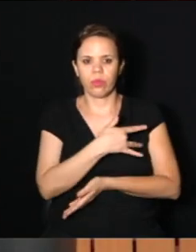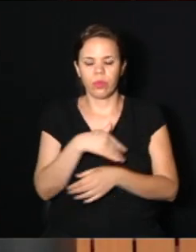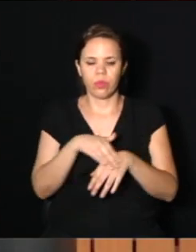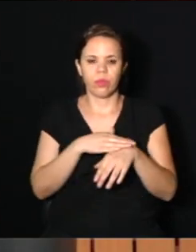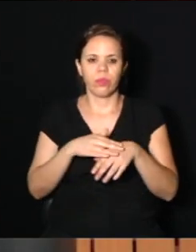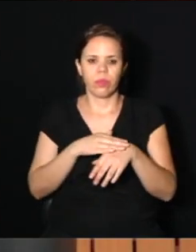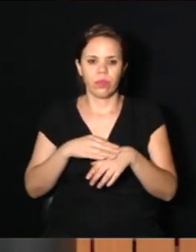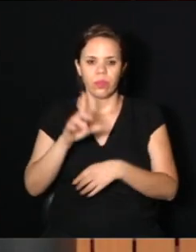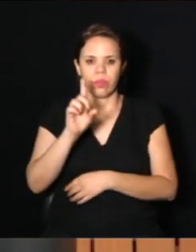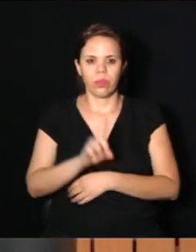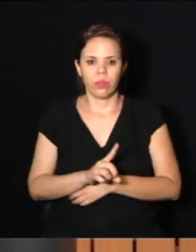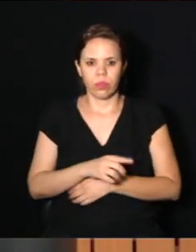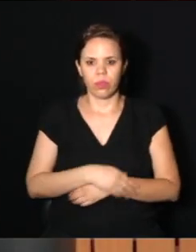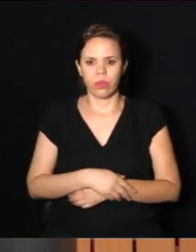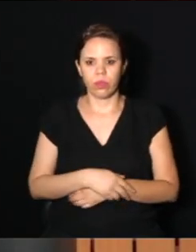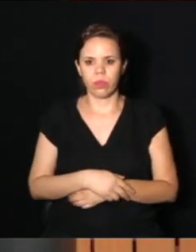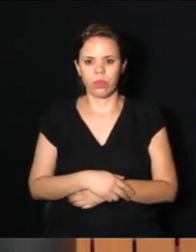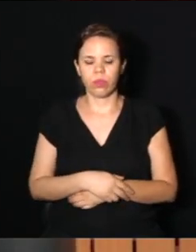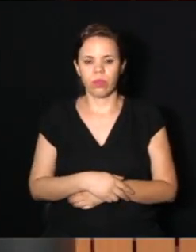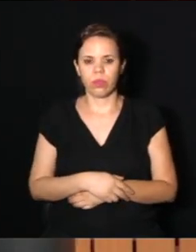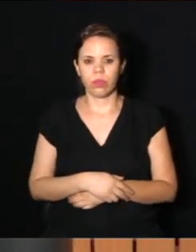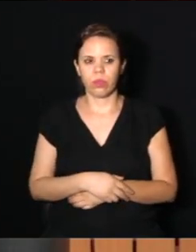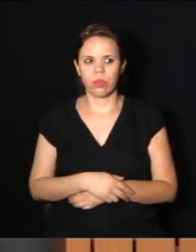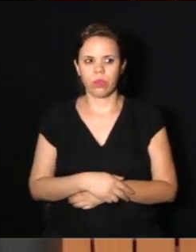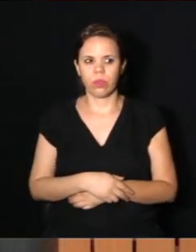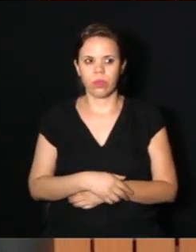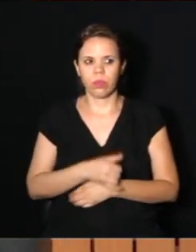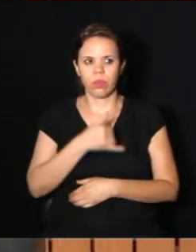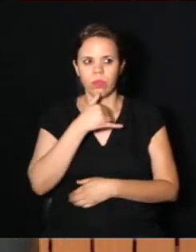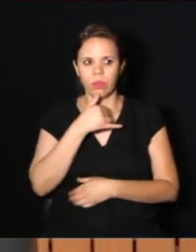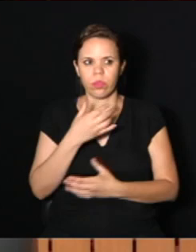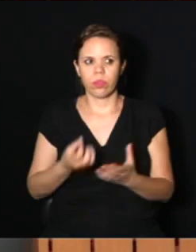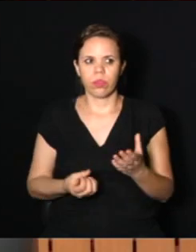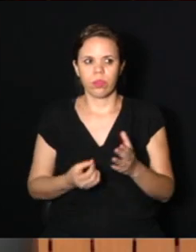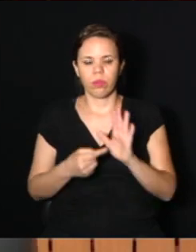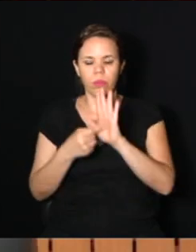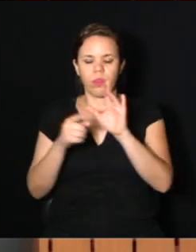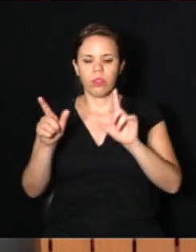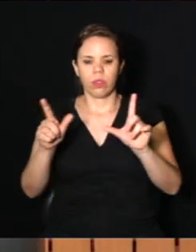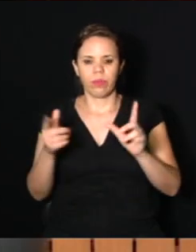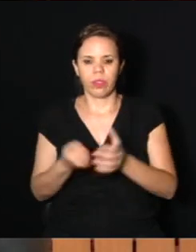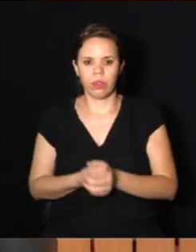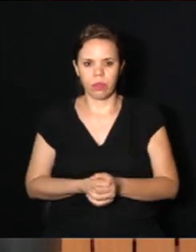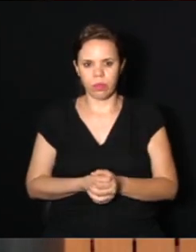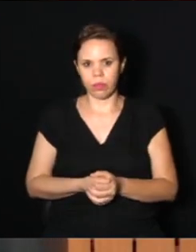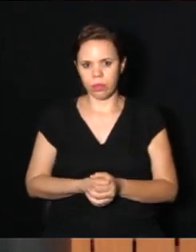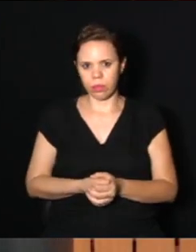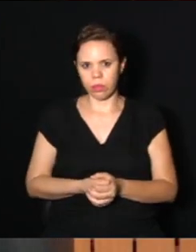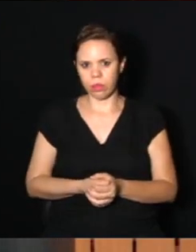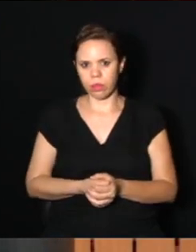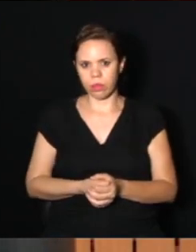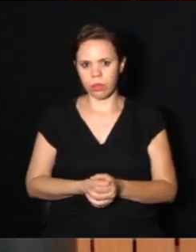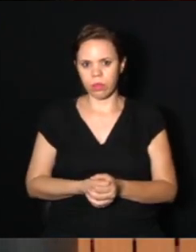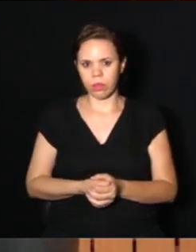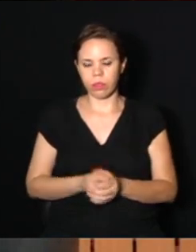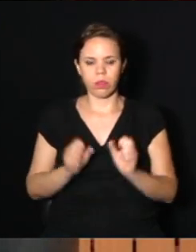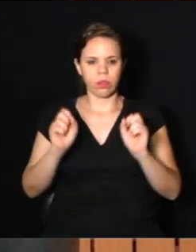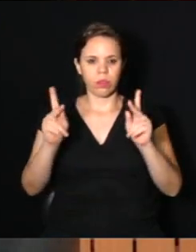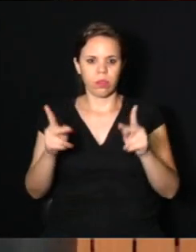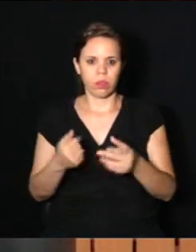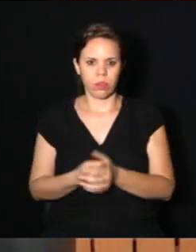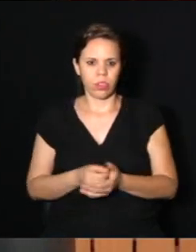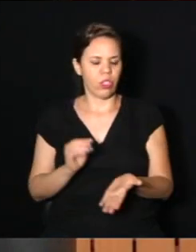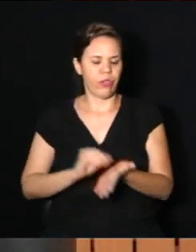diretor da Rede Mário Gatti. Então é lamentável que chega na televisão e informa que está tudo ok, que nós não vamos